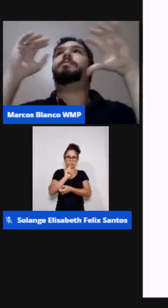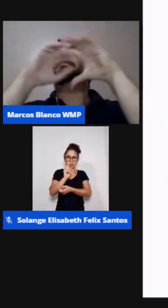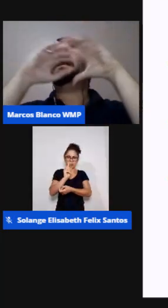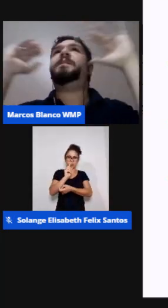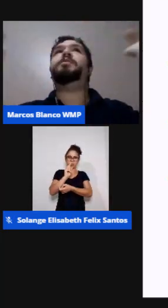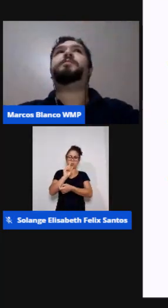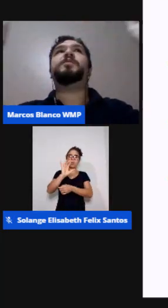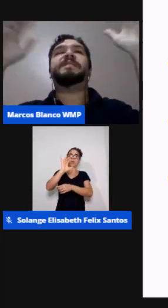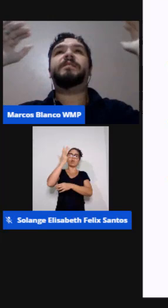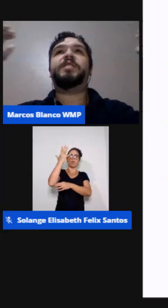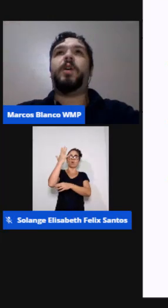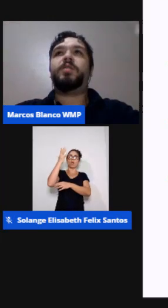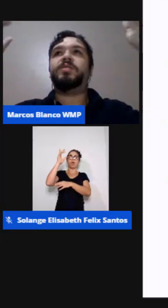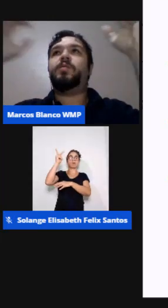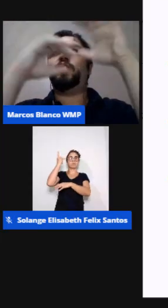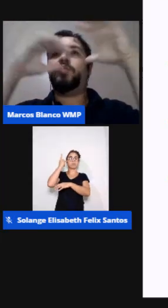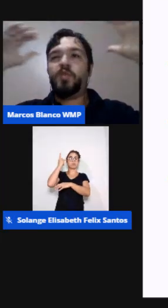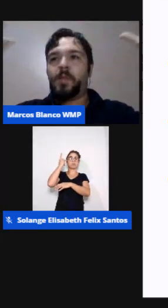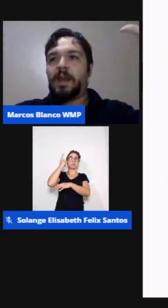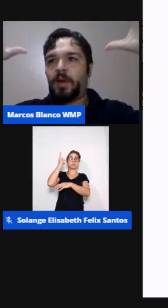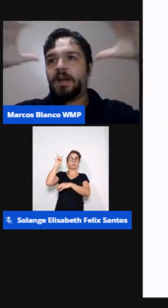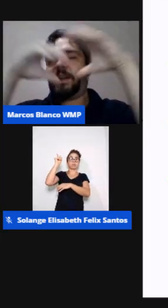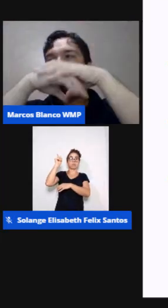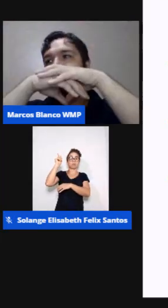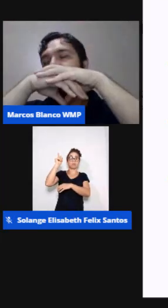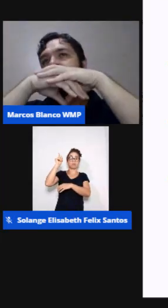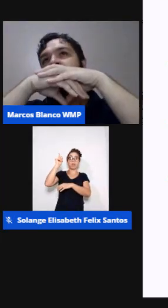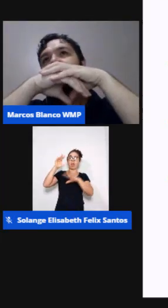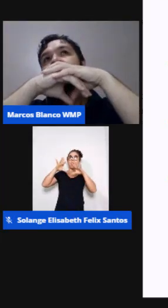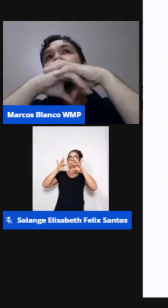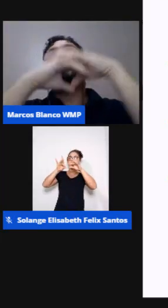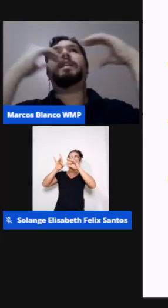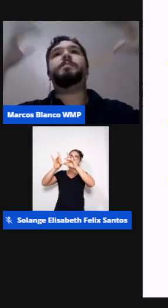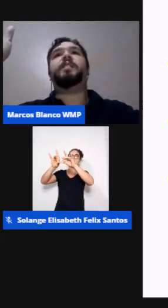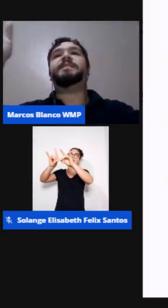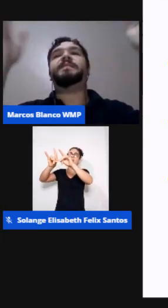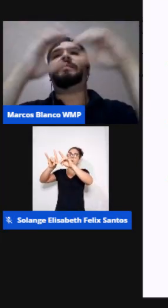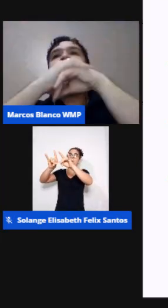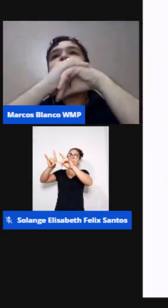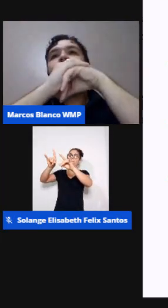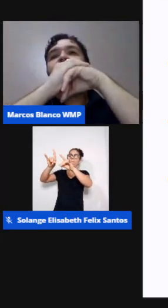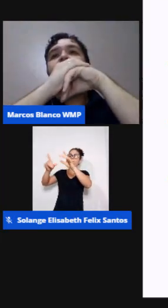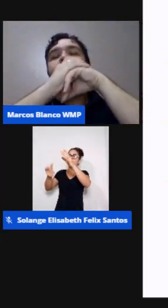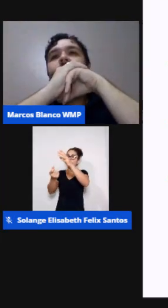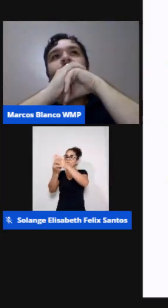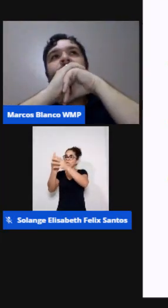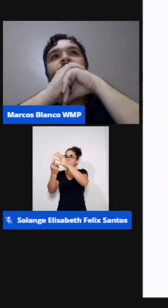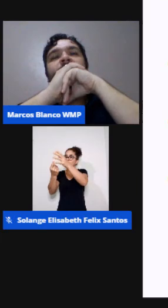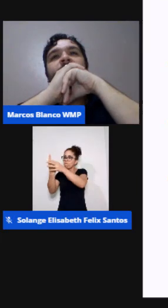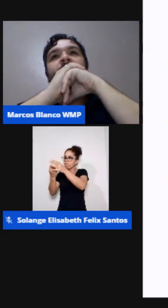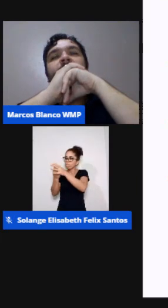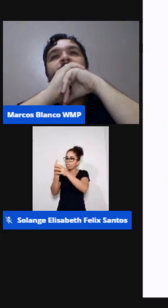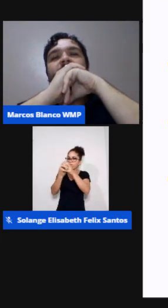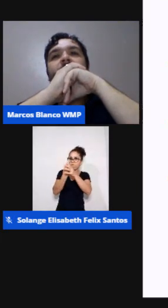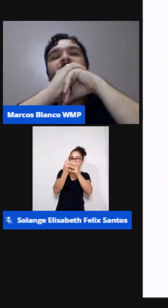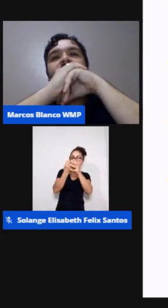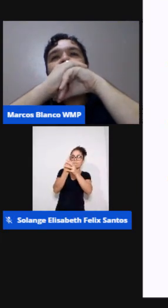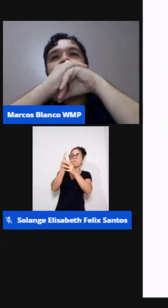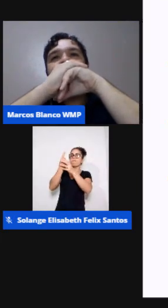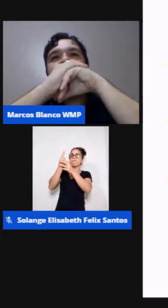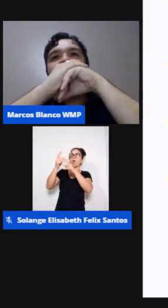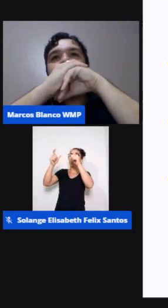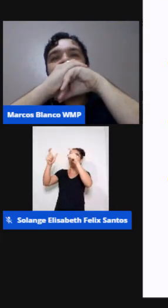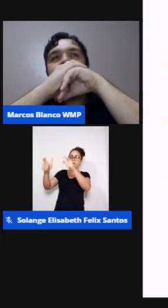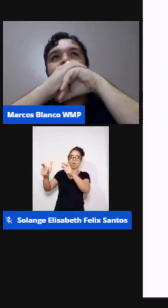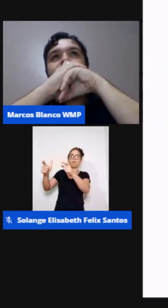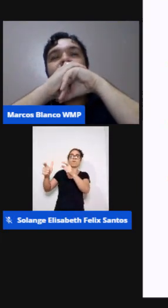eles conseguiram eliminar os possíveis focos de uma localidade. Só que mesmo assim estava tendo mosquito. Sabe o que